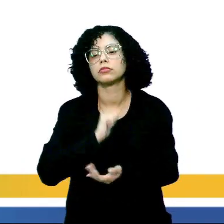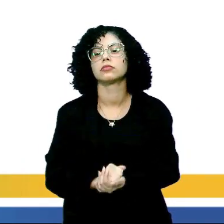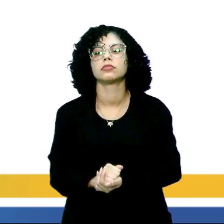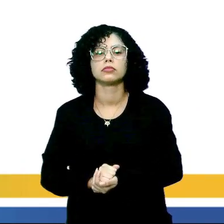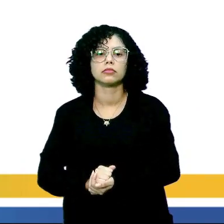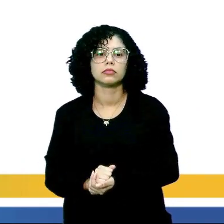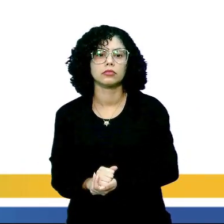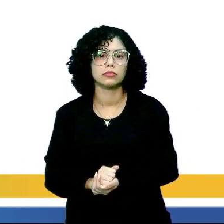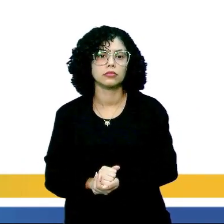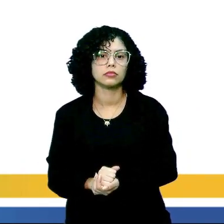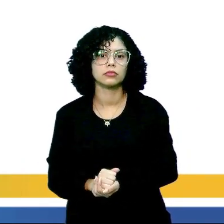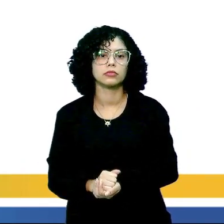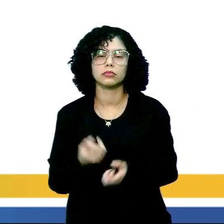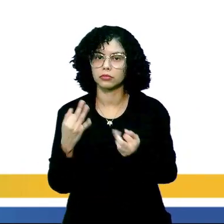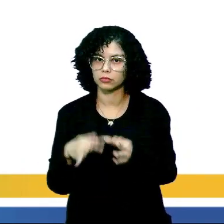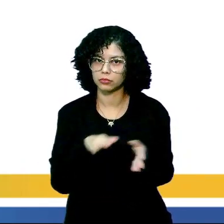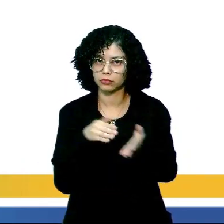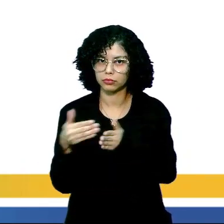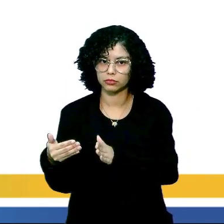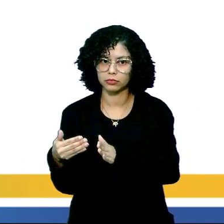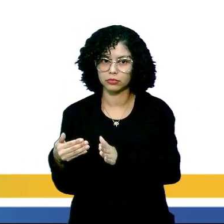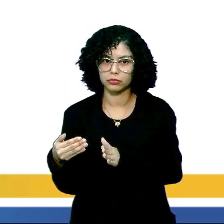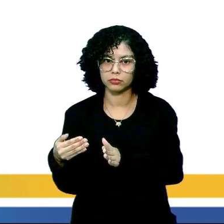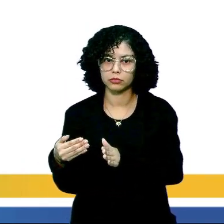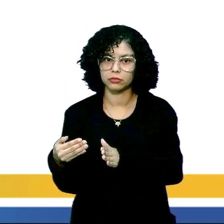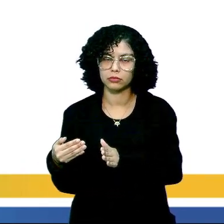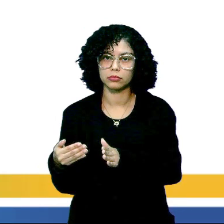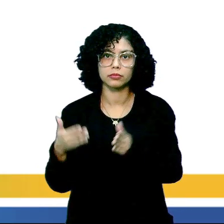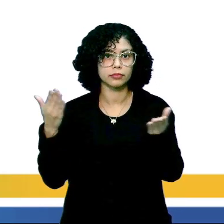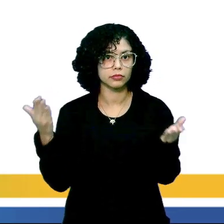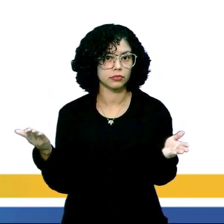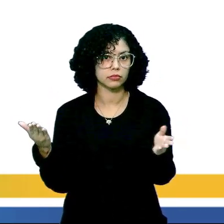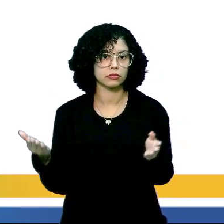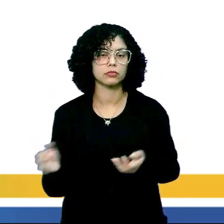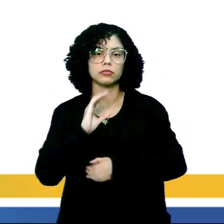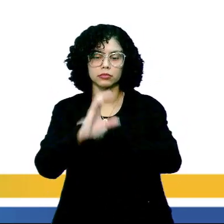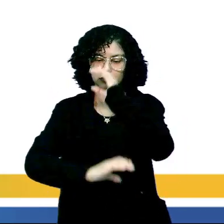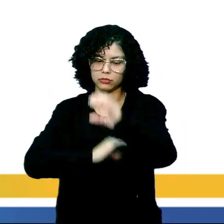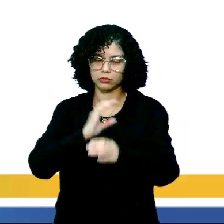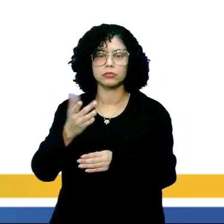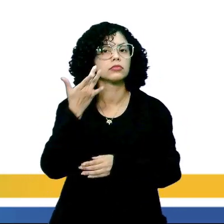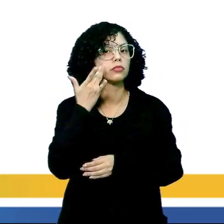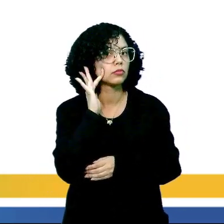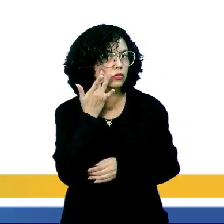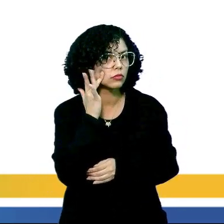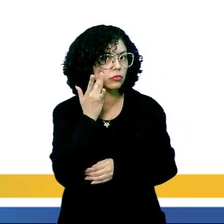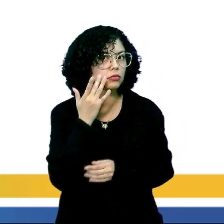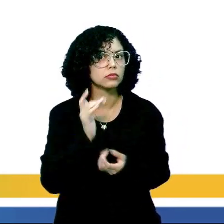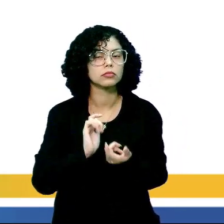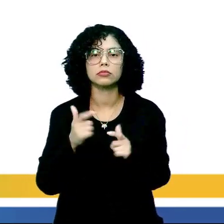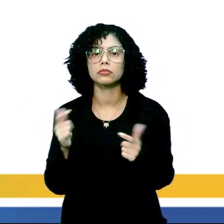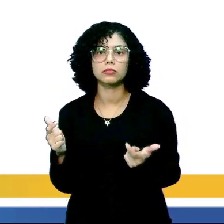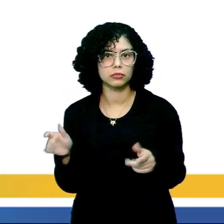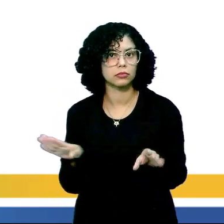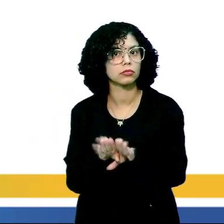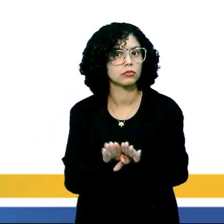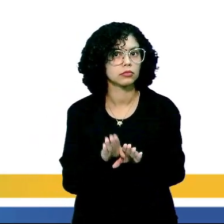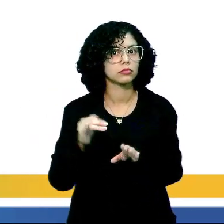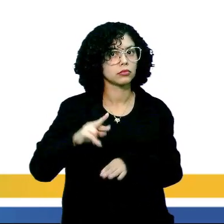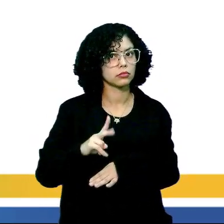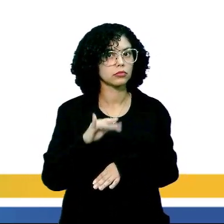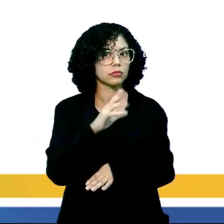manufaturas. Vou explicar essa parte. Graças ao ciclo do ouro e ao crescimento do comércio